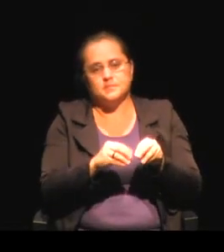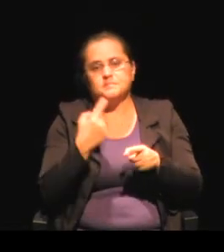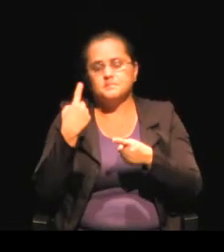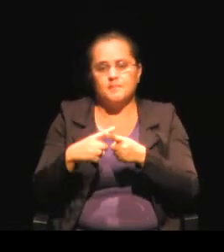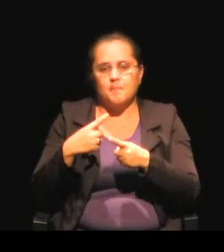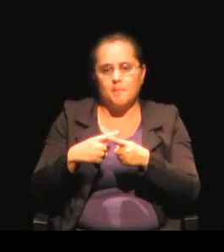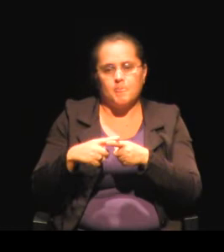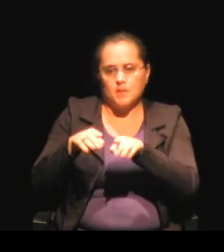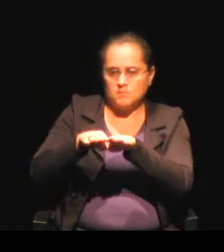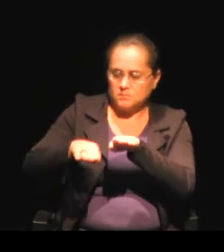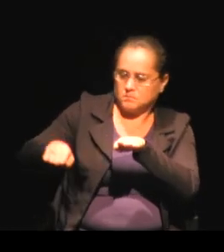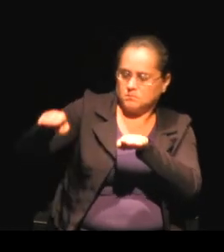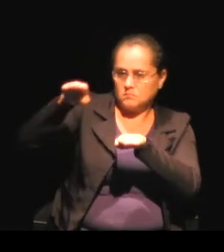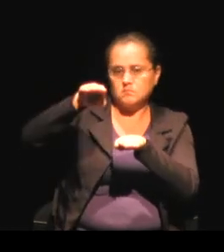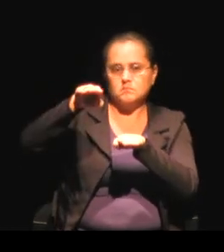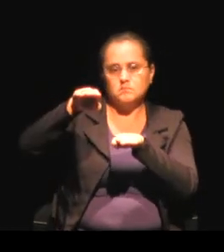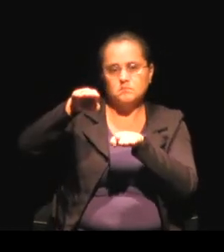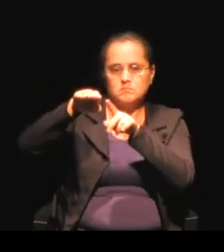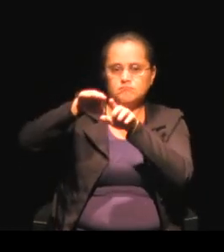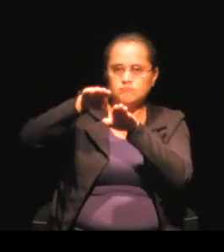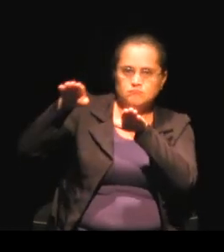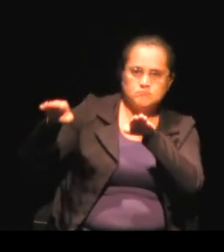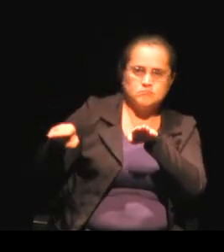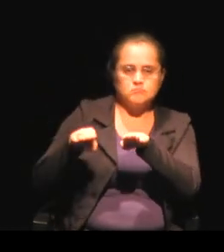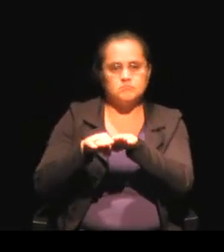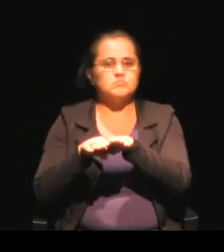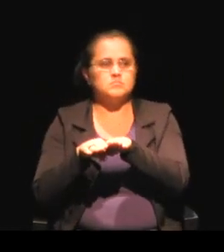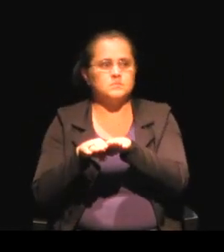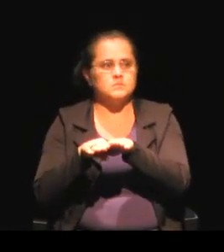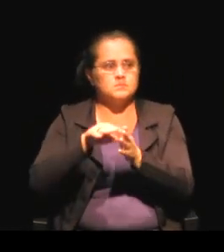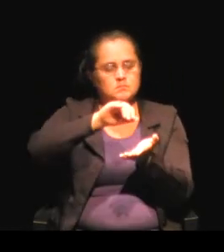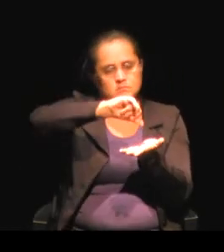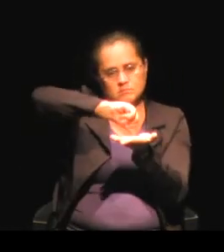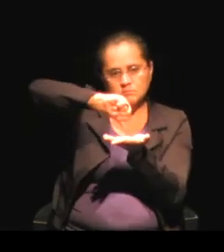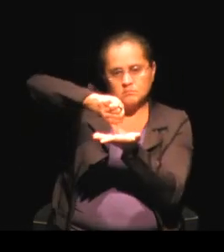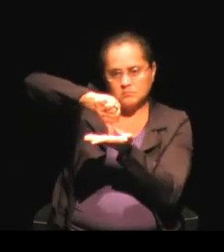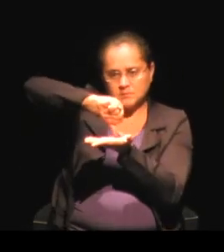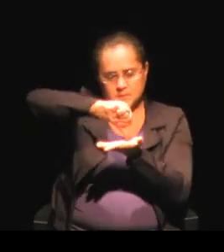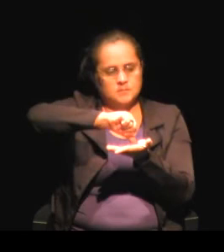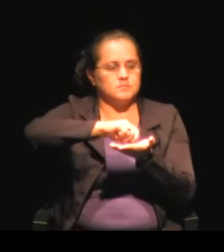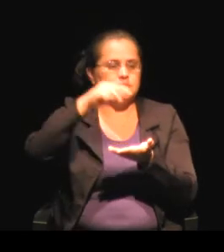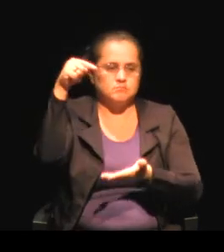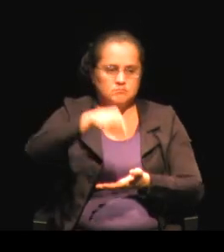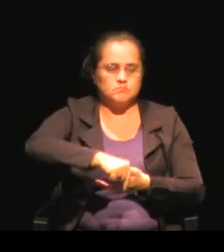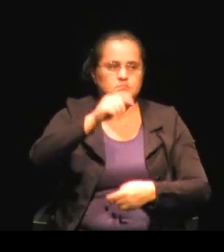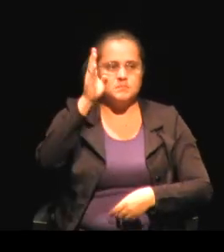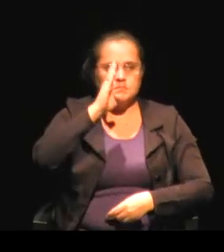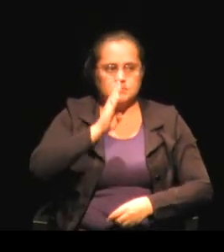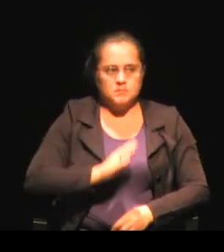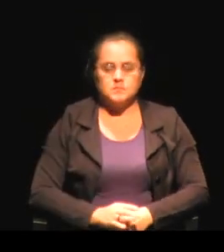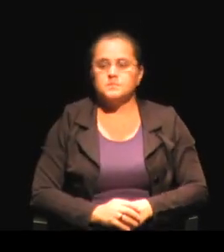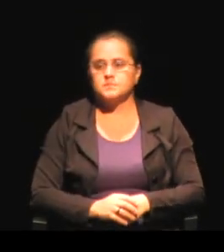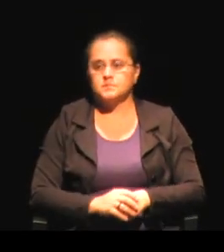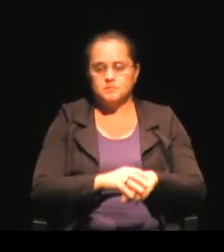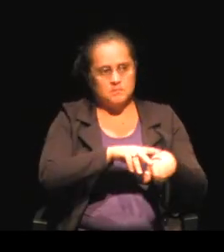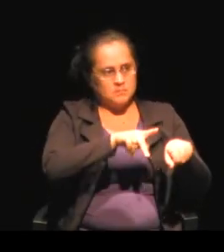espaço que ficaria muito bem isolado, sozinho, mas que eu acho que o